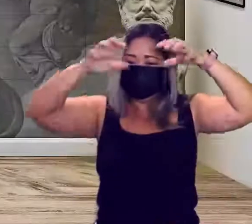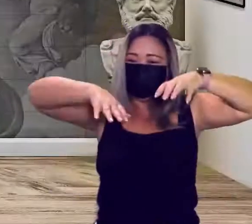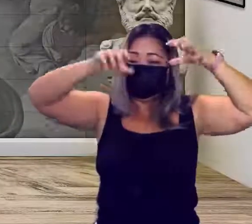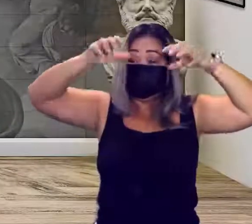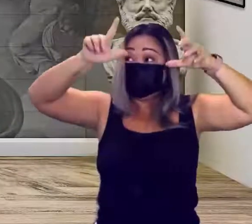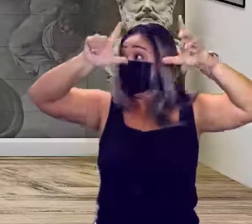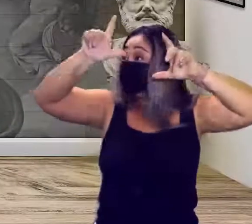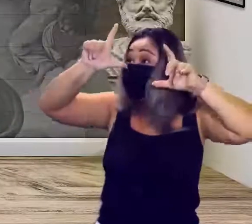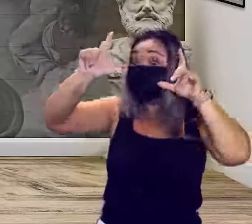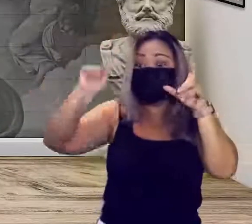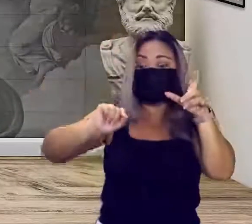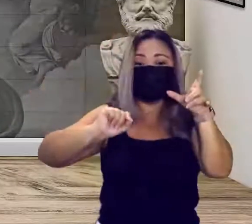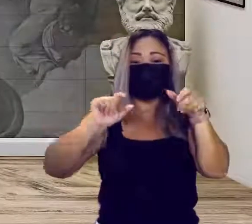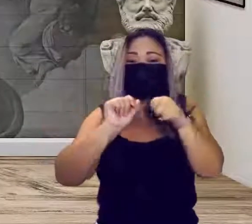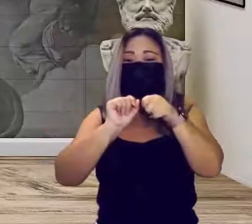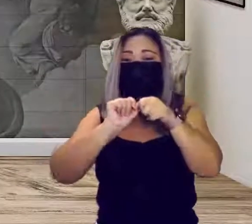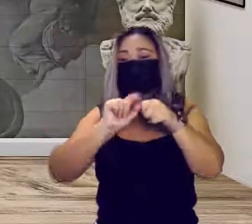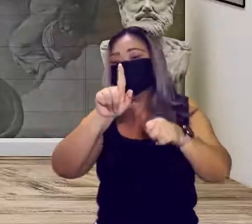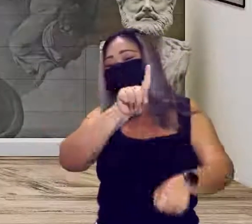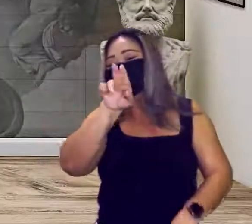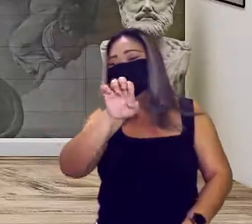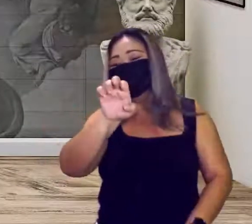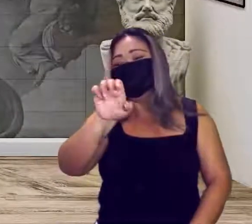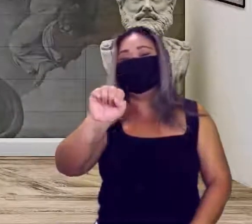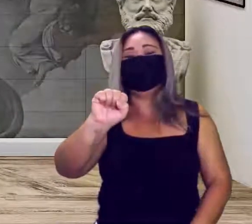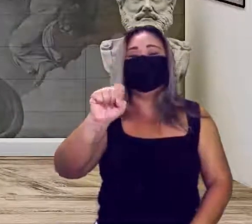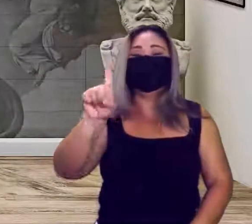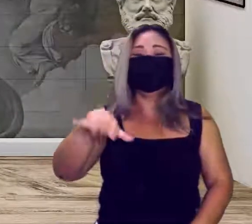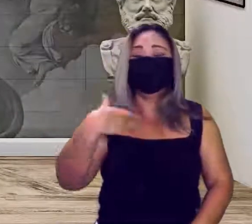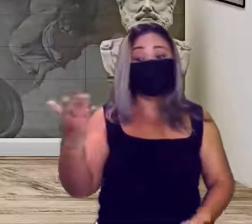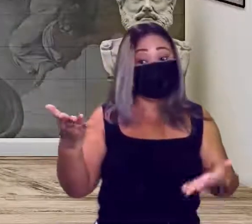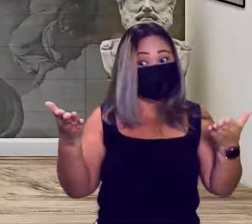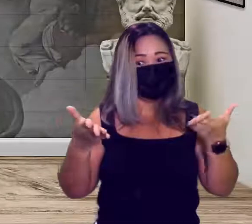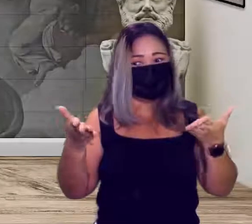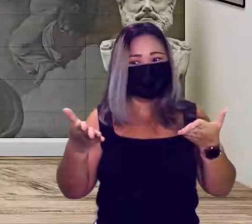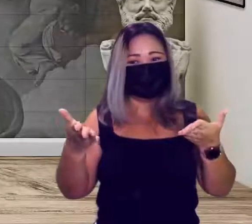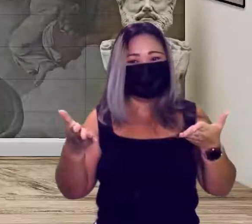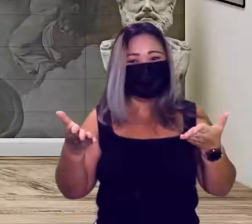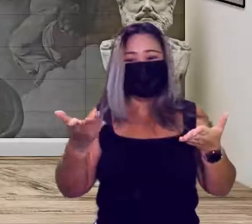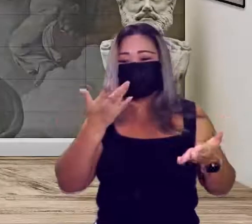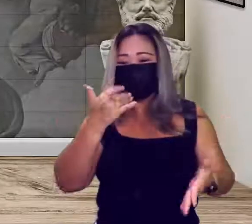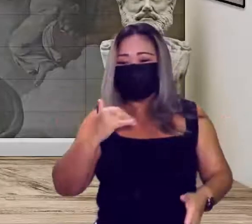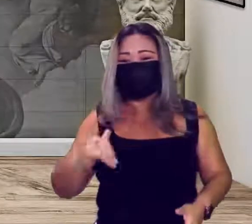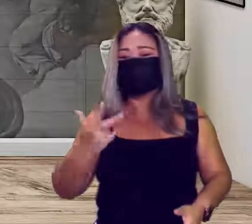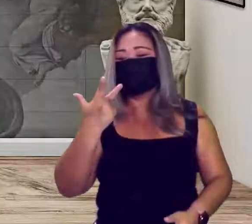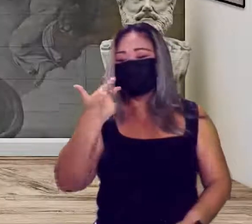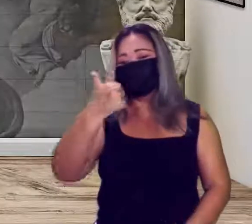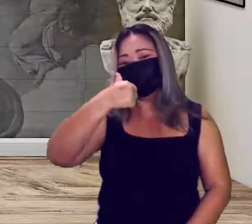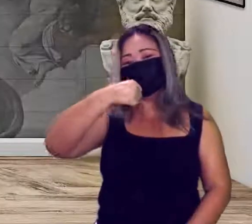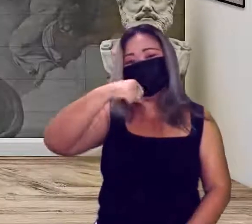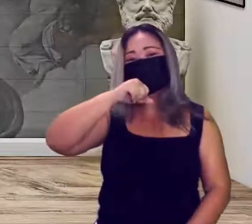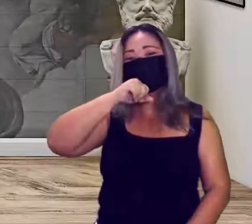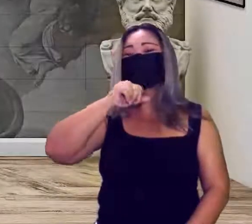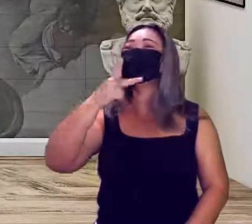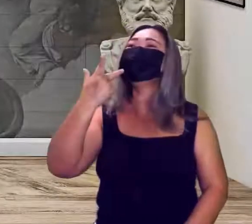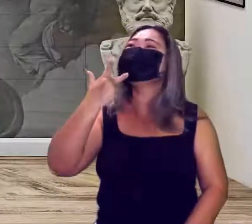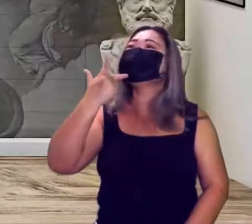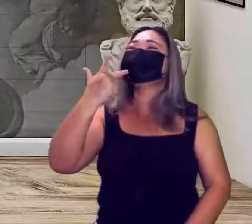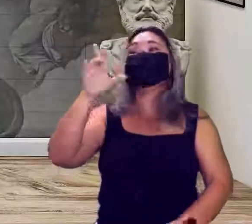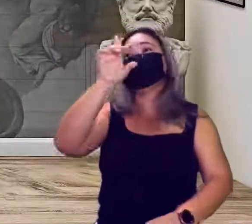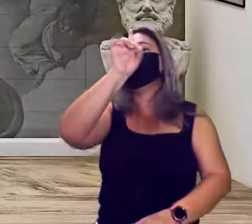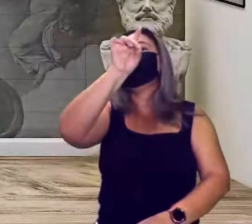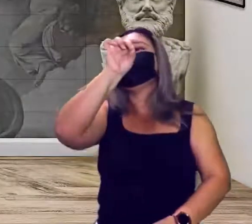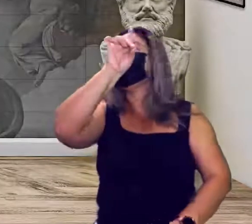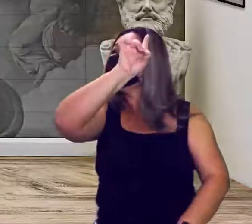aquele raio, digo, ó, os Zeus aí. Hoje quando criança, meus pais diziam que era Papai do Céu, né?